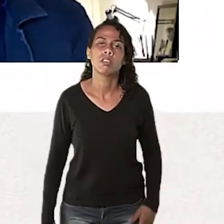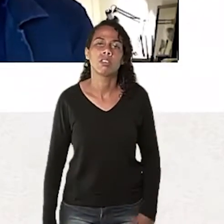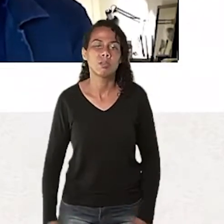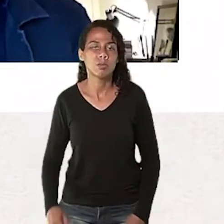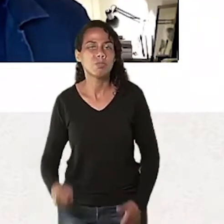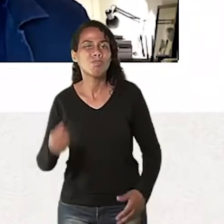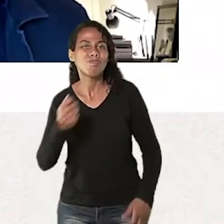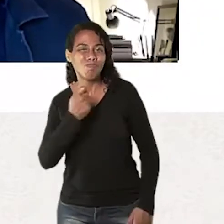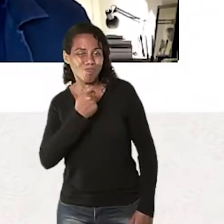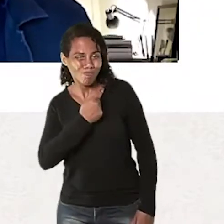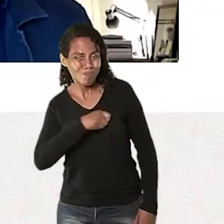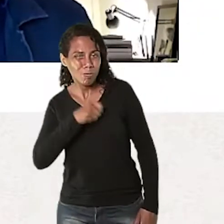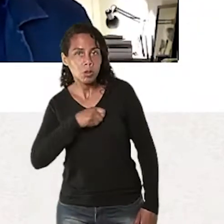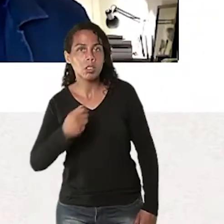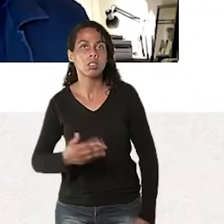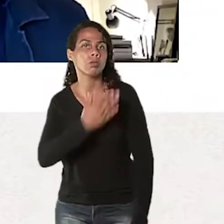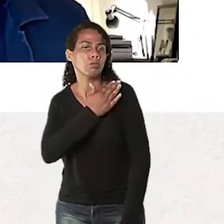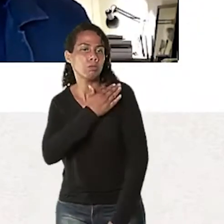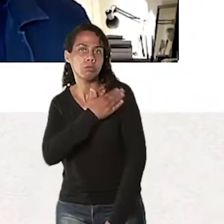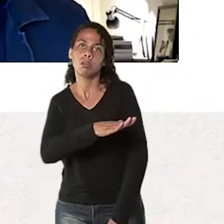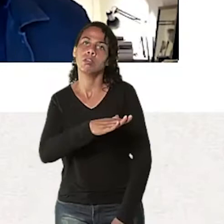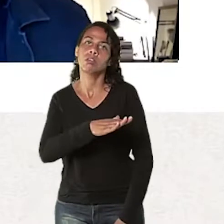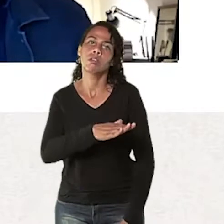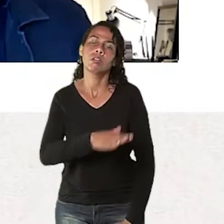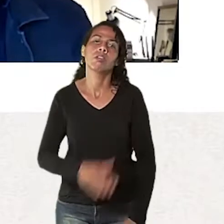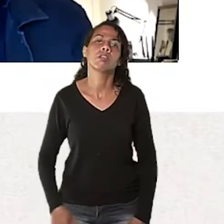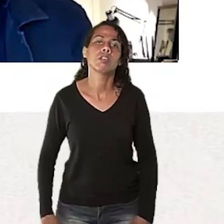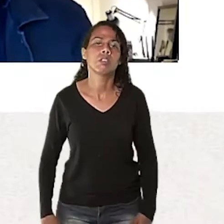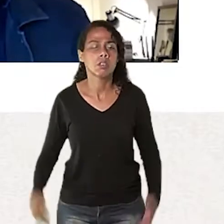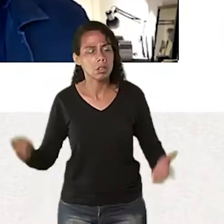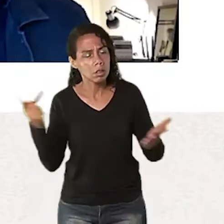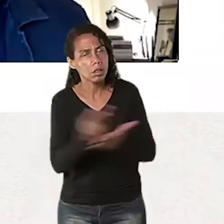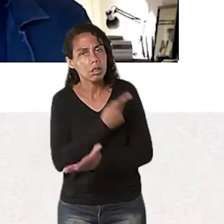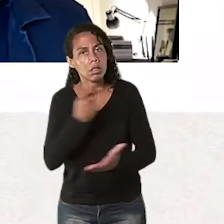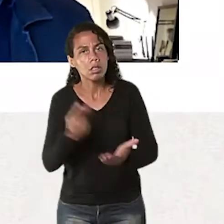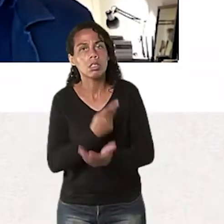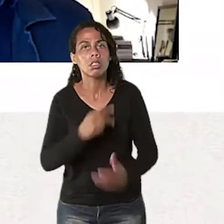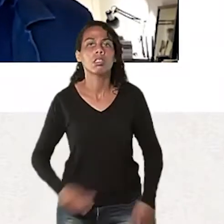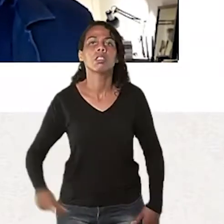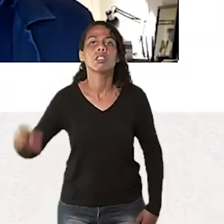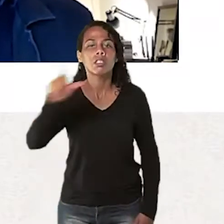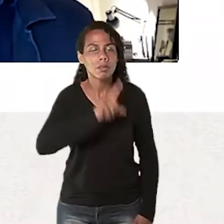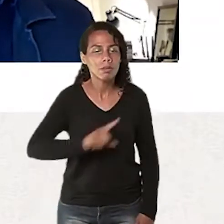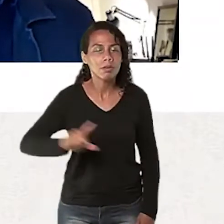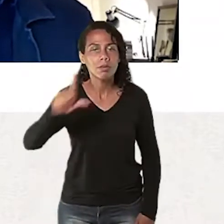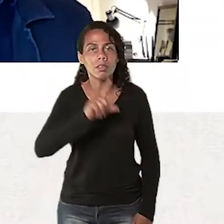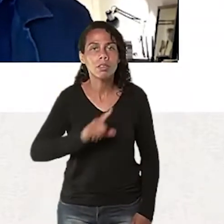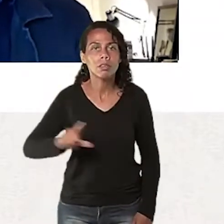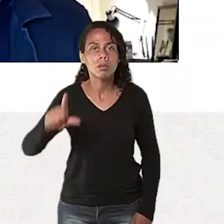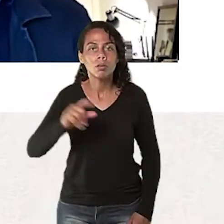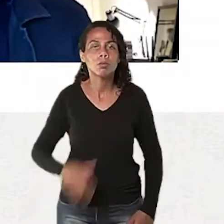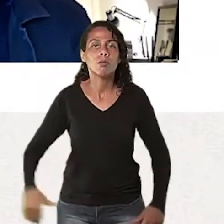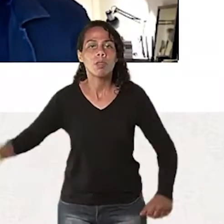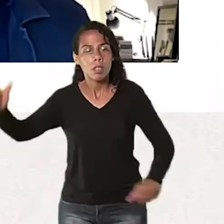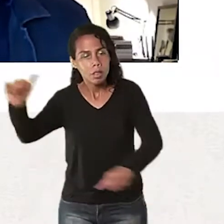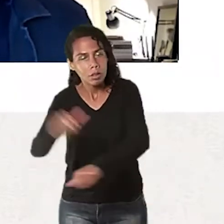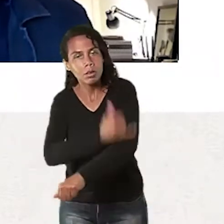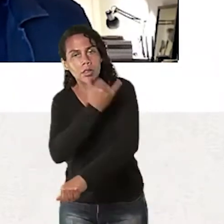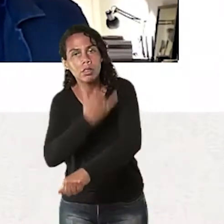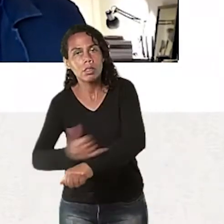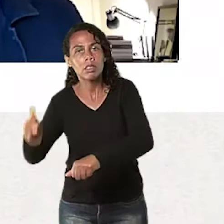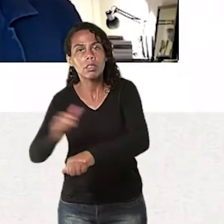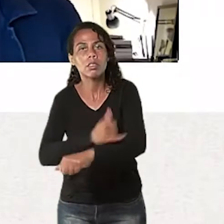Isso é muito mais interessante e muito mais literário do que se ele escrevesse uma crônica onde ipsis literis